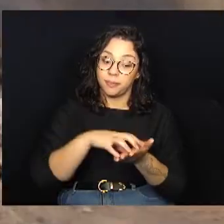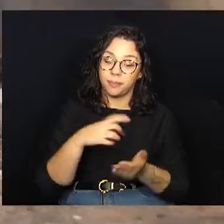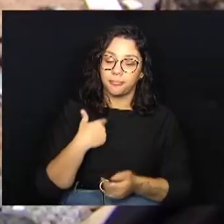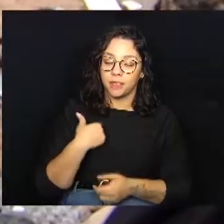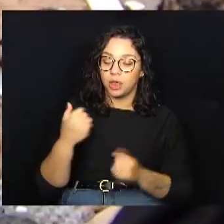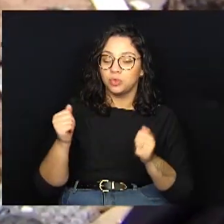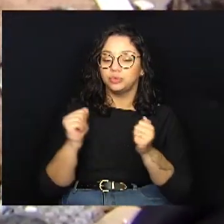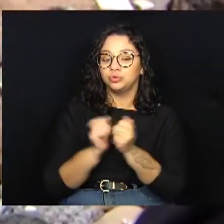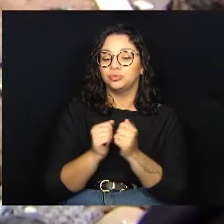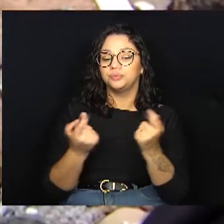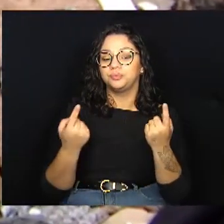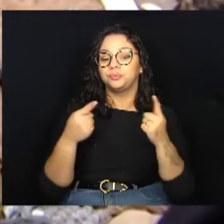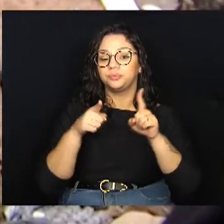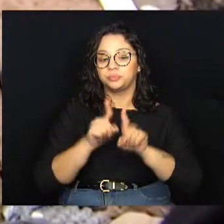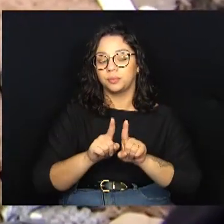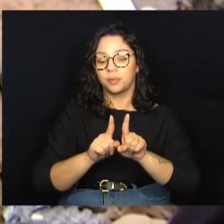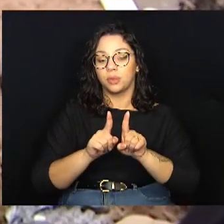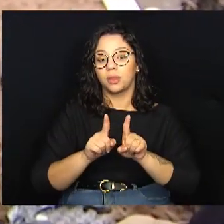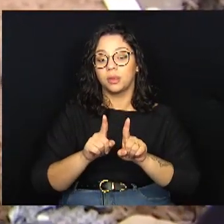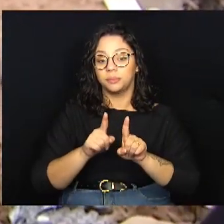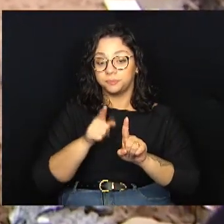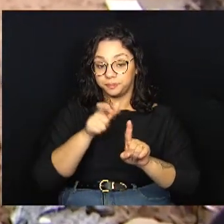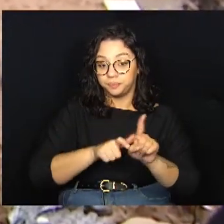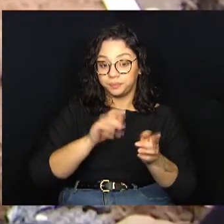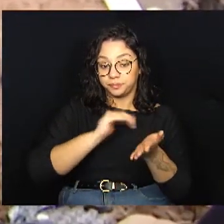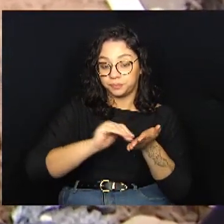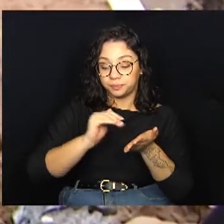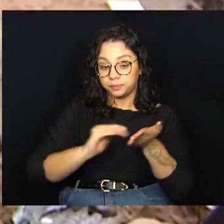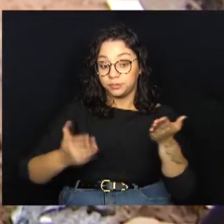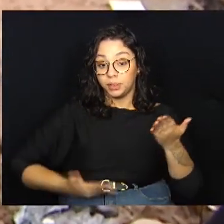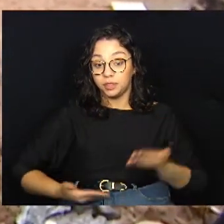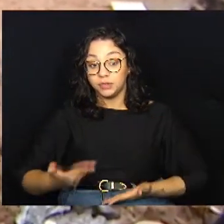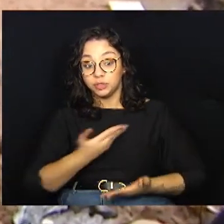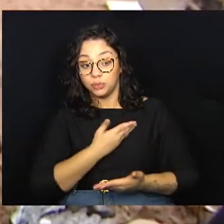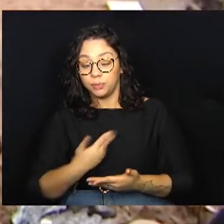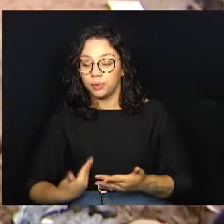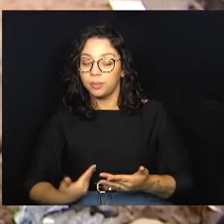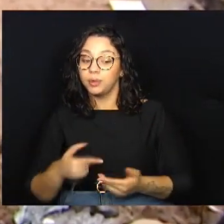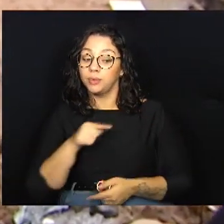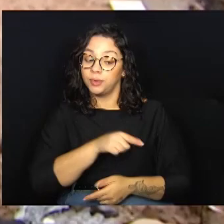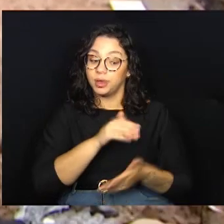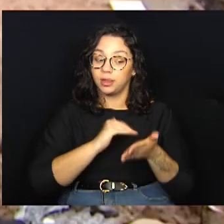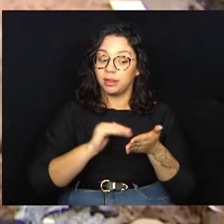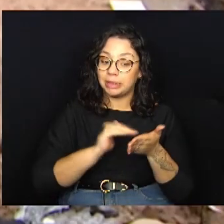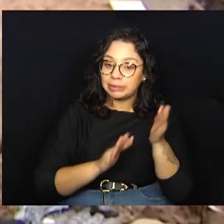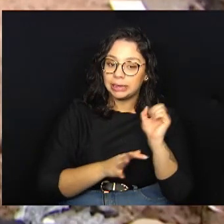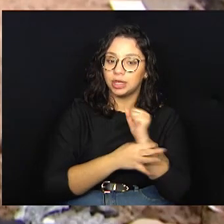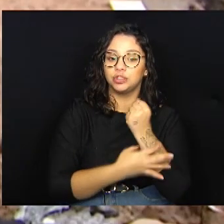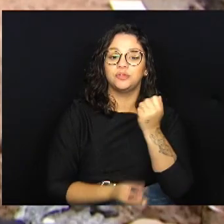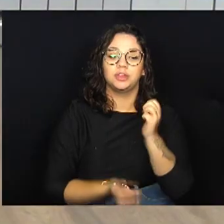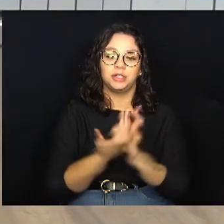Serviços Públicos, Ernesto Paulela, quem agradeço, e nos garantiu ele que aqui vai ser implantado o ecoponto.